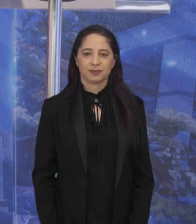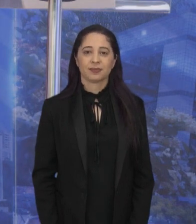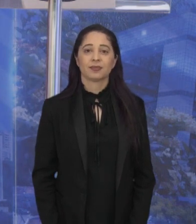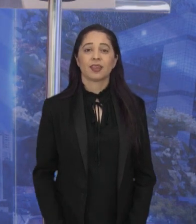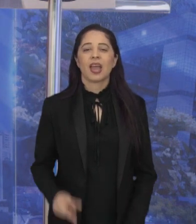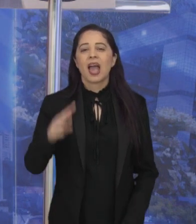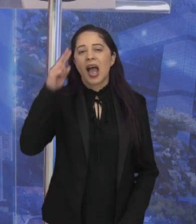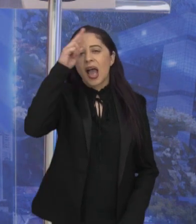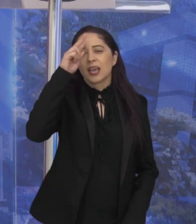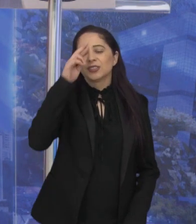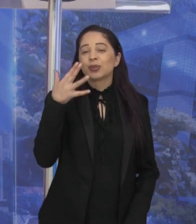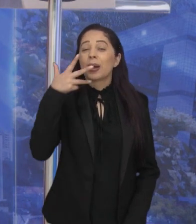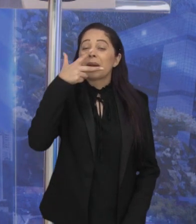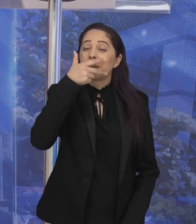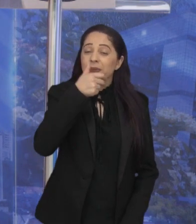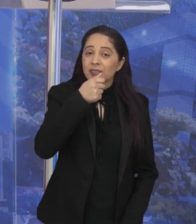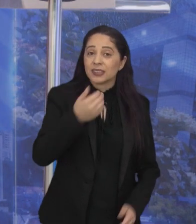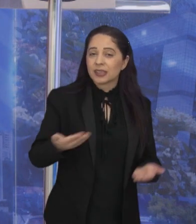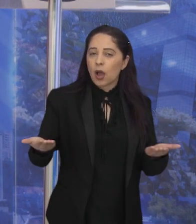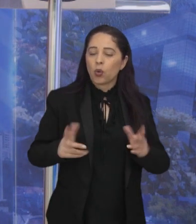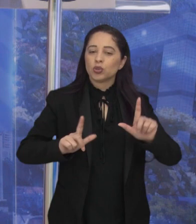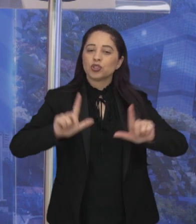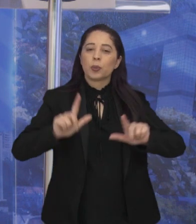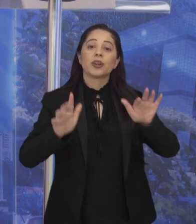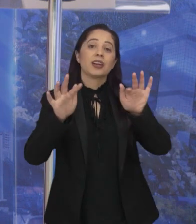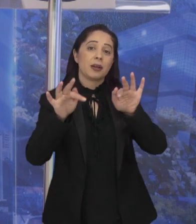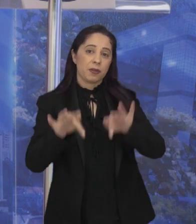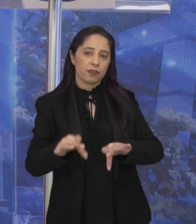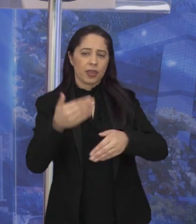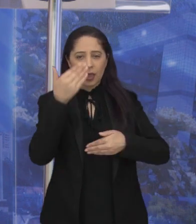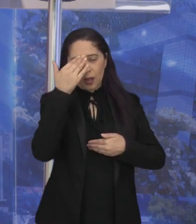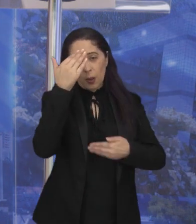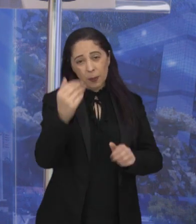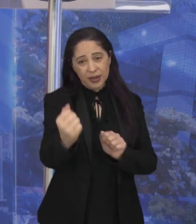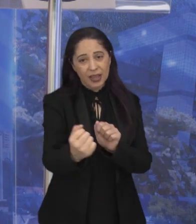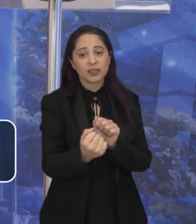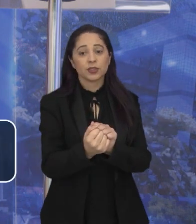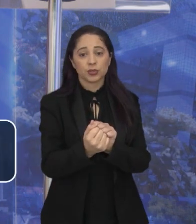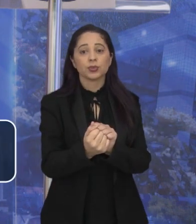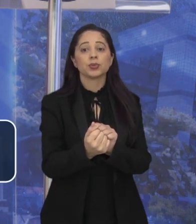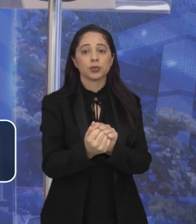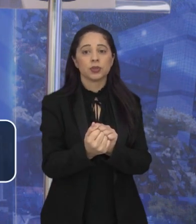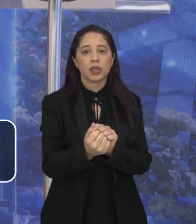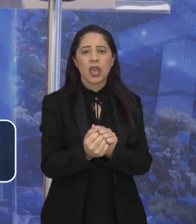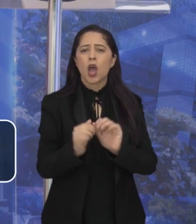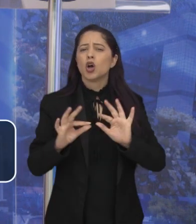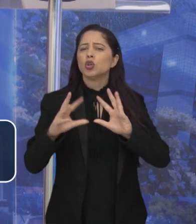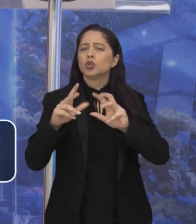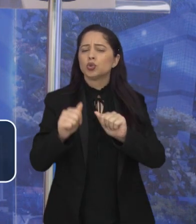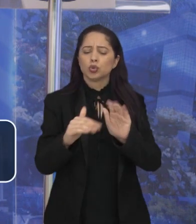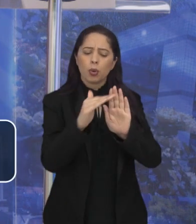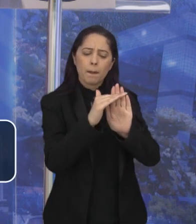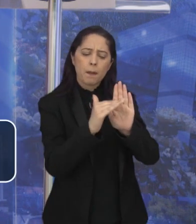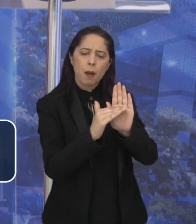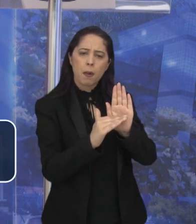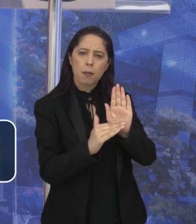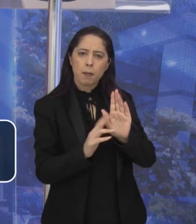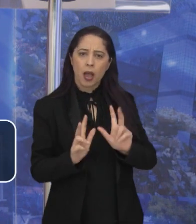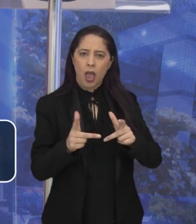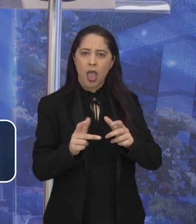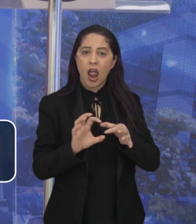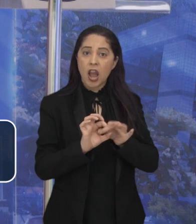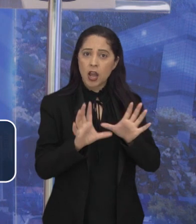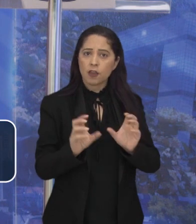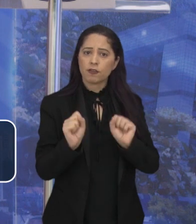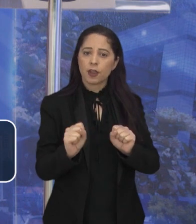E é com essa história que a gente encerra o Ação Parlamentar de hoje. Muito obrigada pela sua companhia. Aproveito para te lembrar que toda a programação da TV